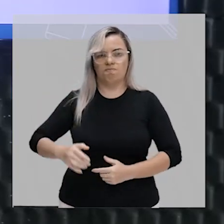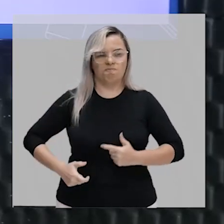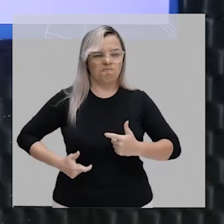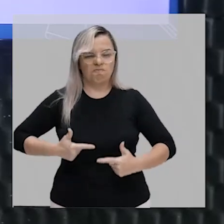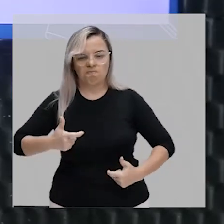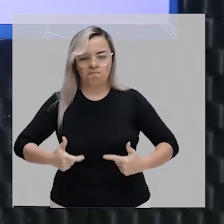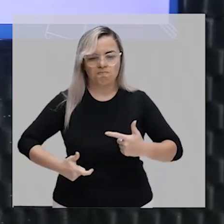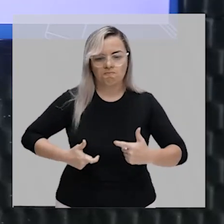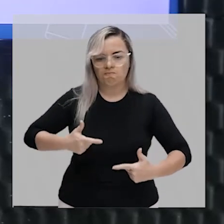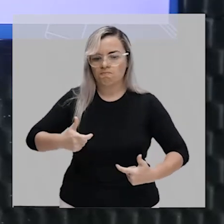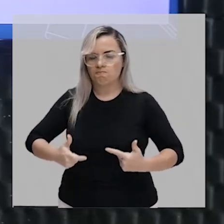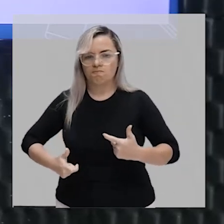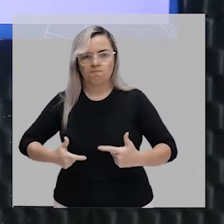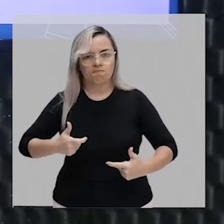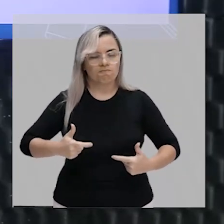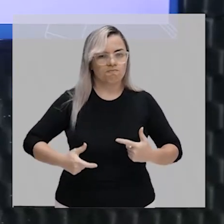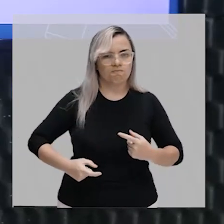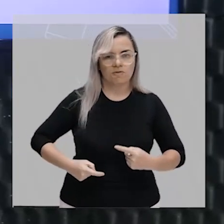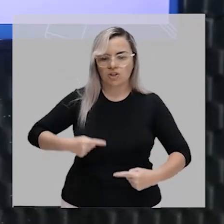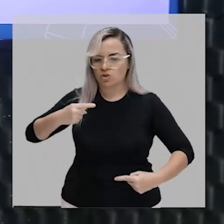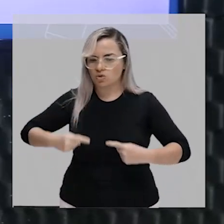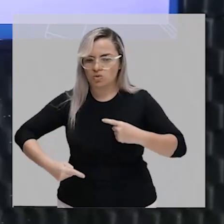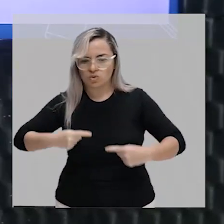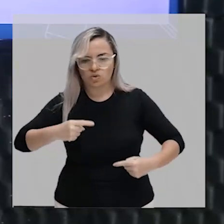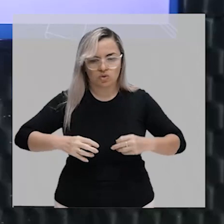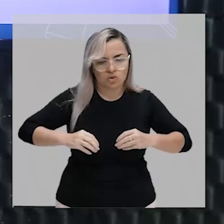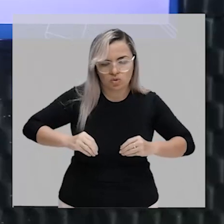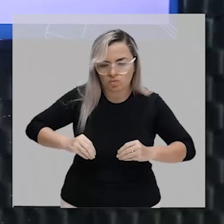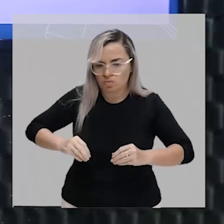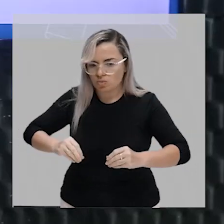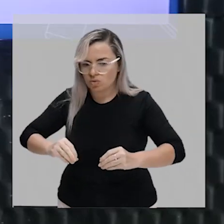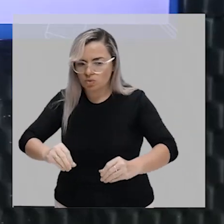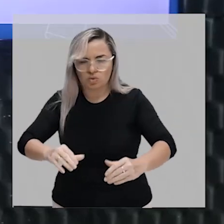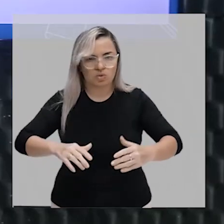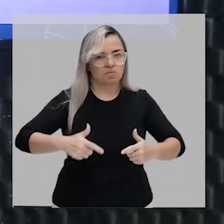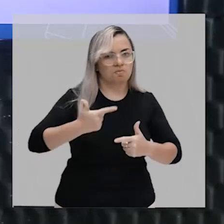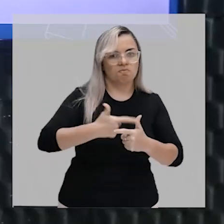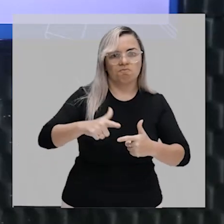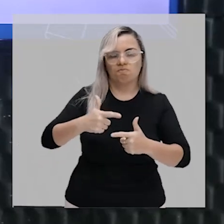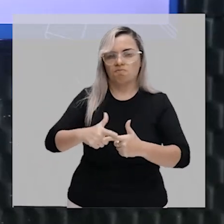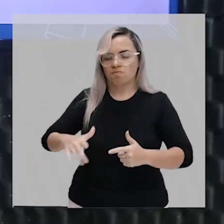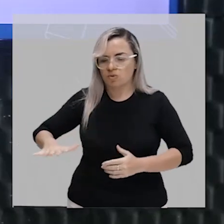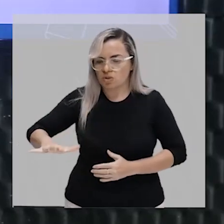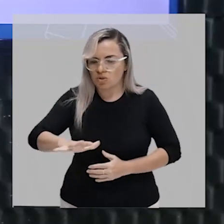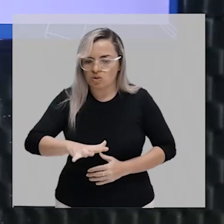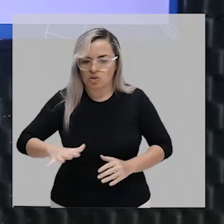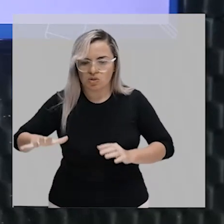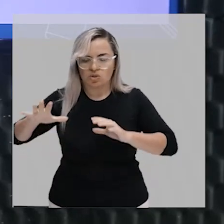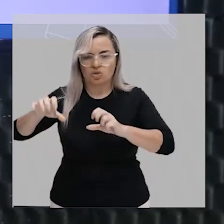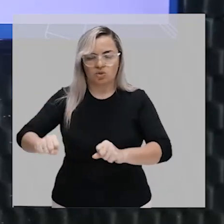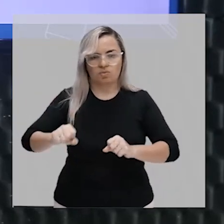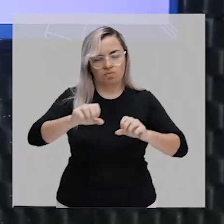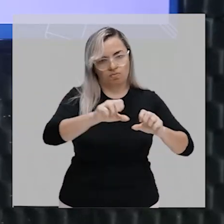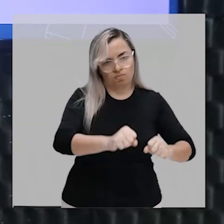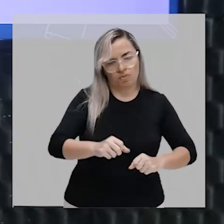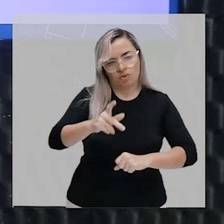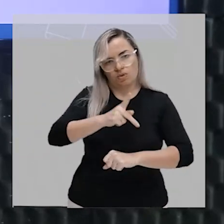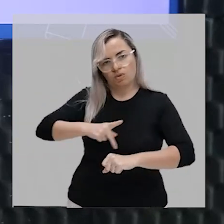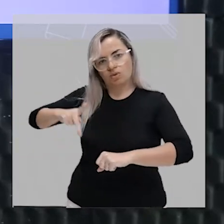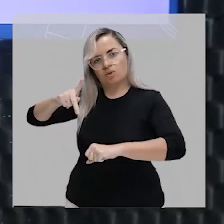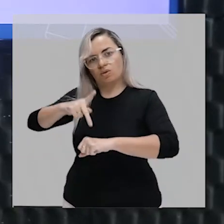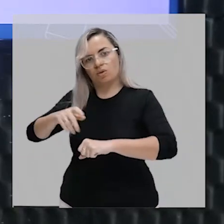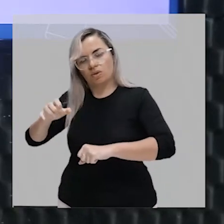disputas territoriais. Provocou os conflitos, as disputas entre esses países